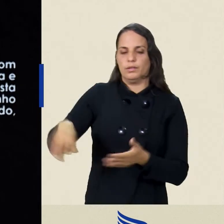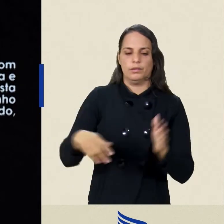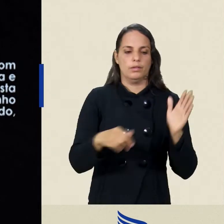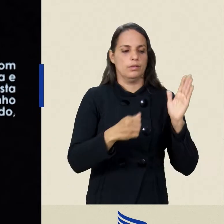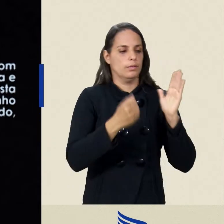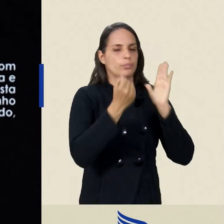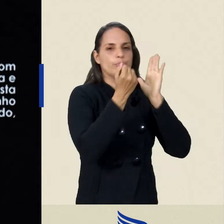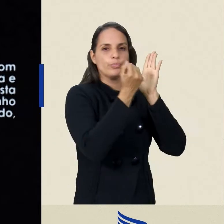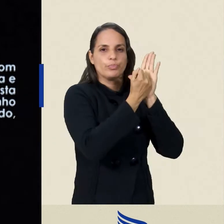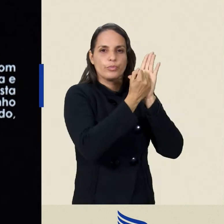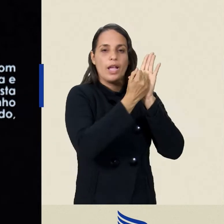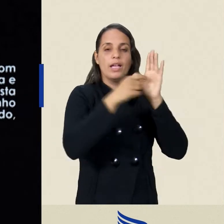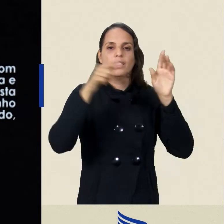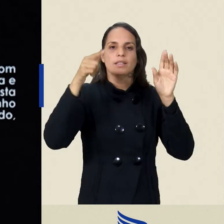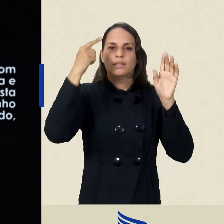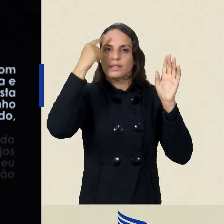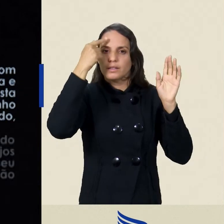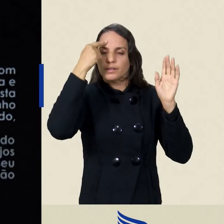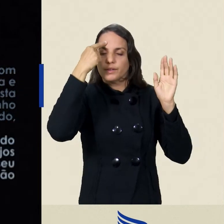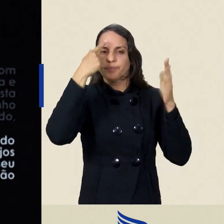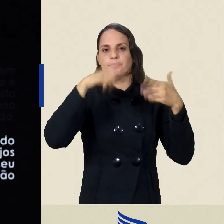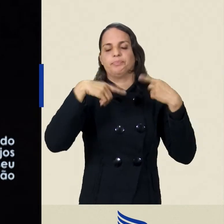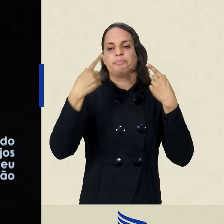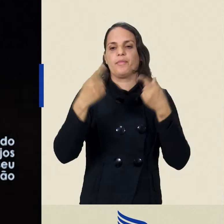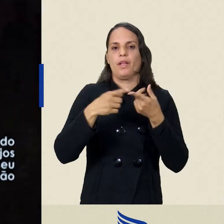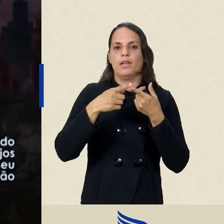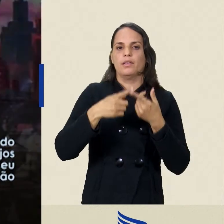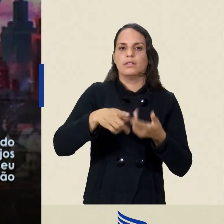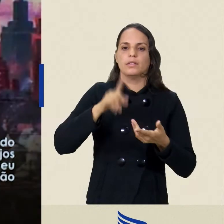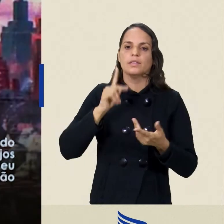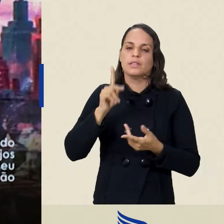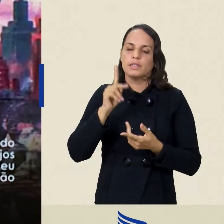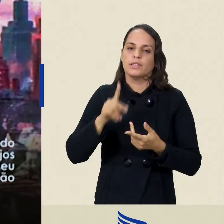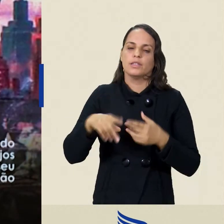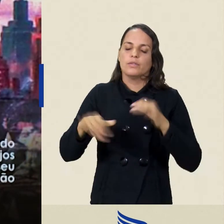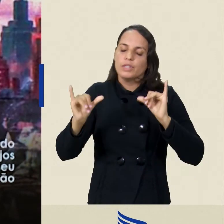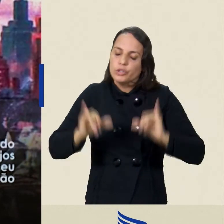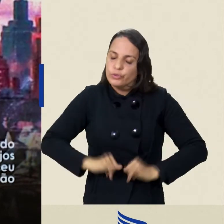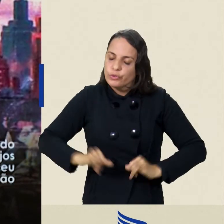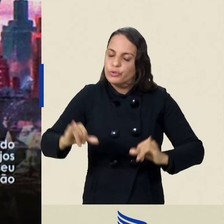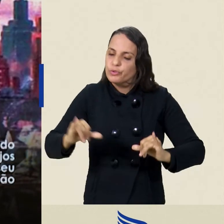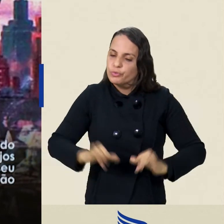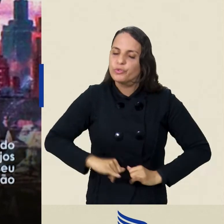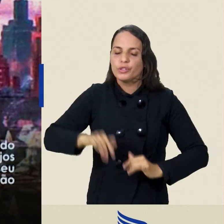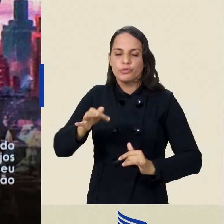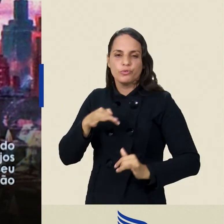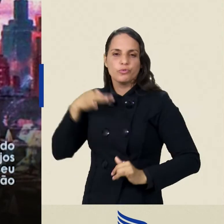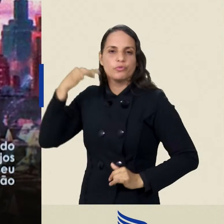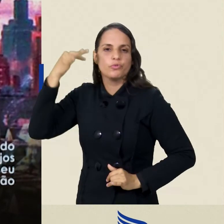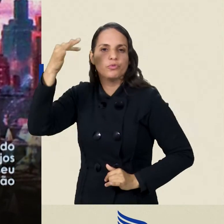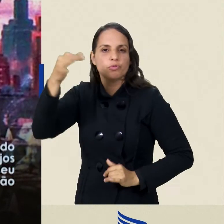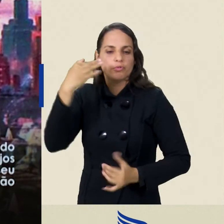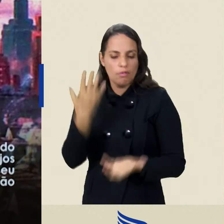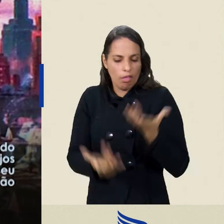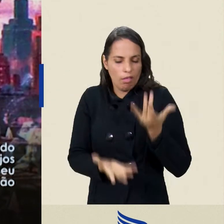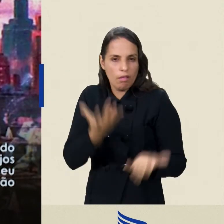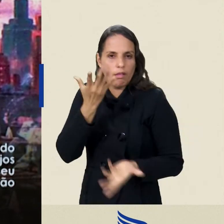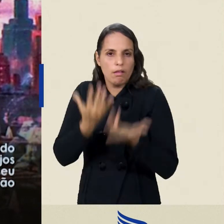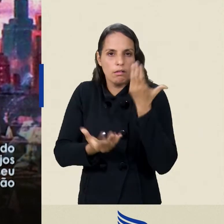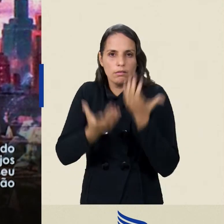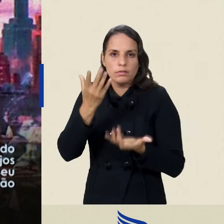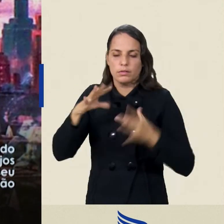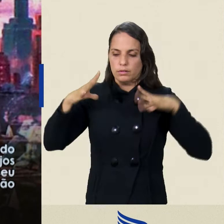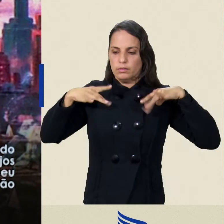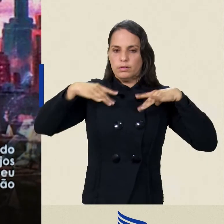Deus, que se deitou, não misturado, no cálice da sua ira, e será atormentado com fogo e enxofre diante dos